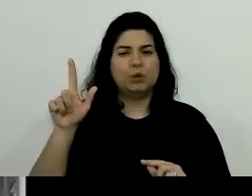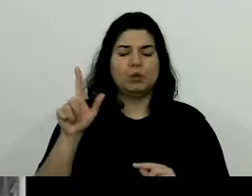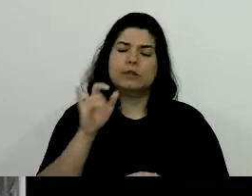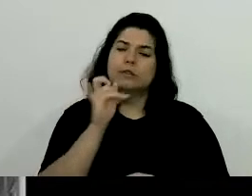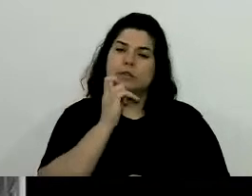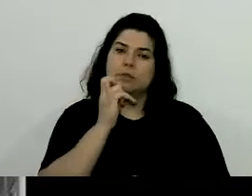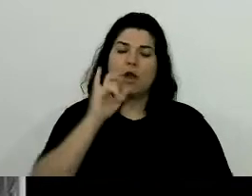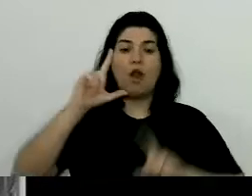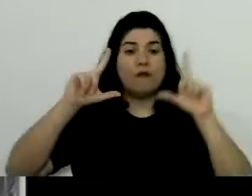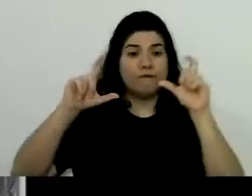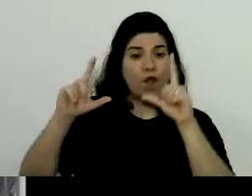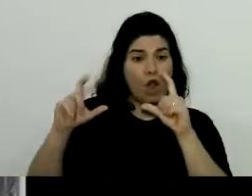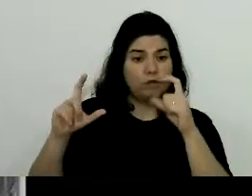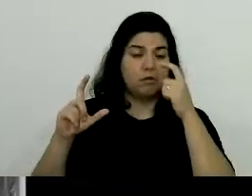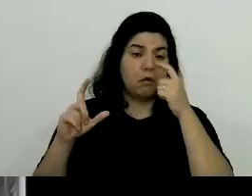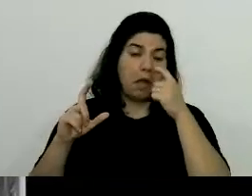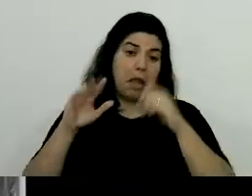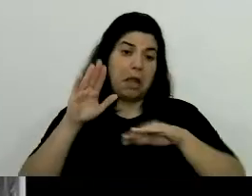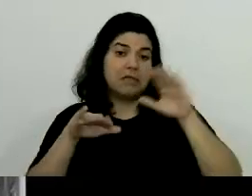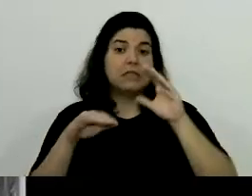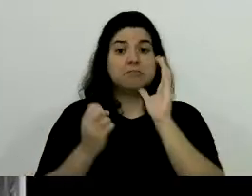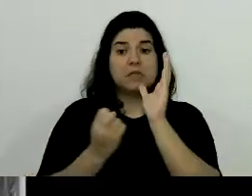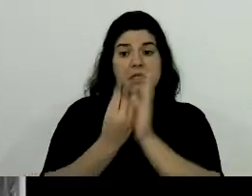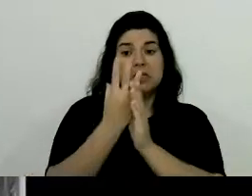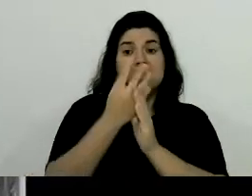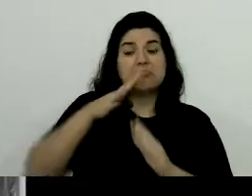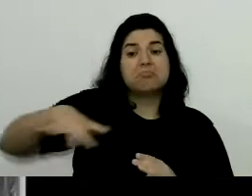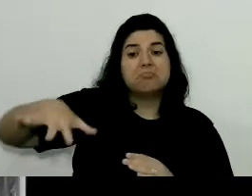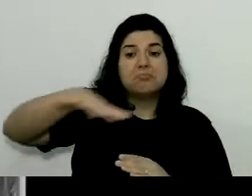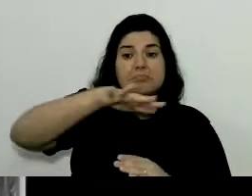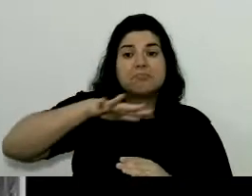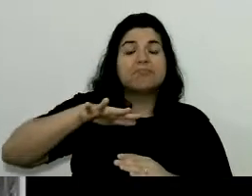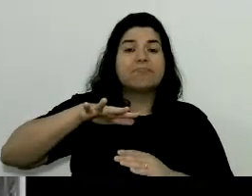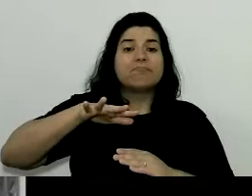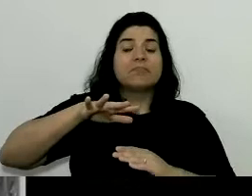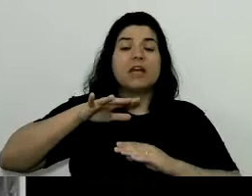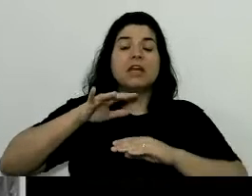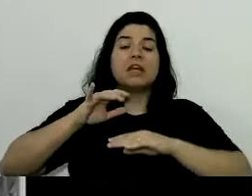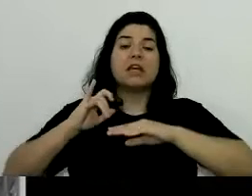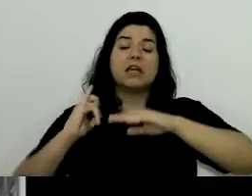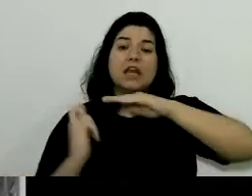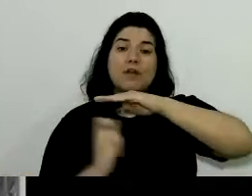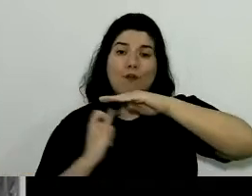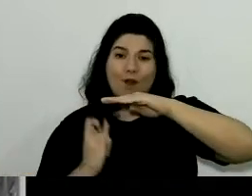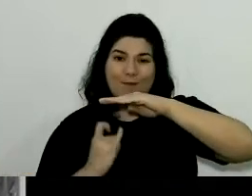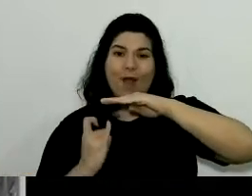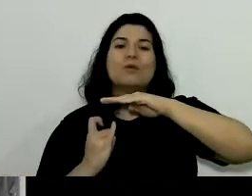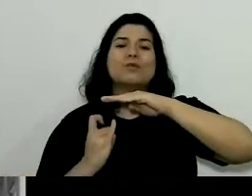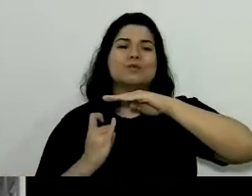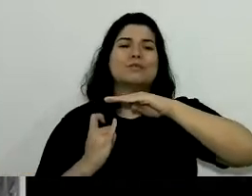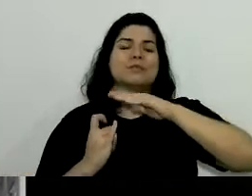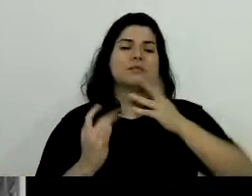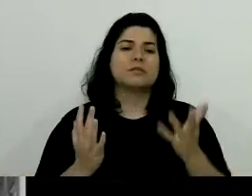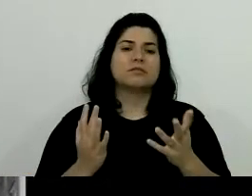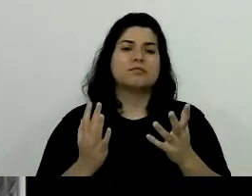as fotografias são muitas vezes produzidas nos ambientes mais informais possíveis, com